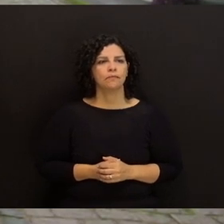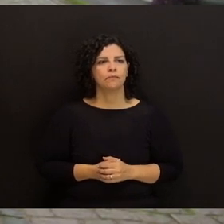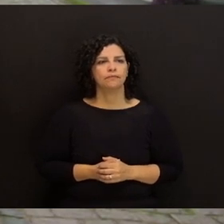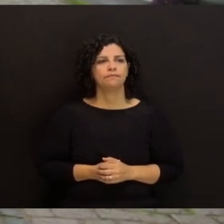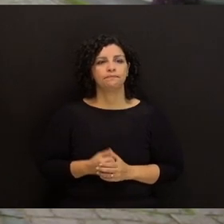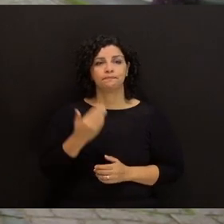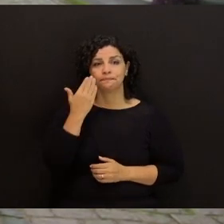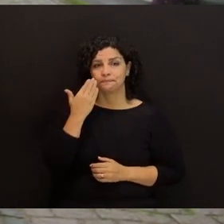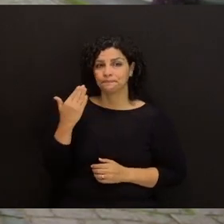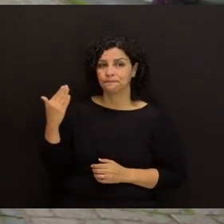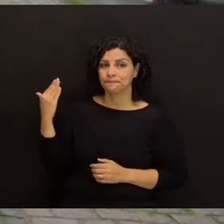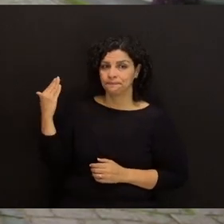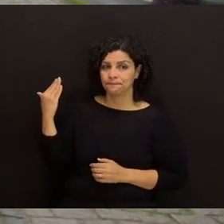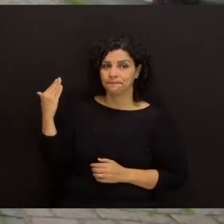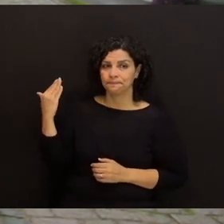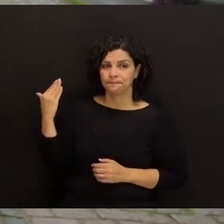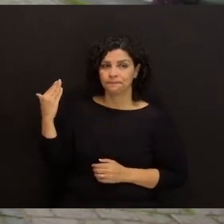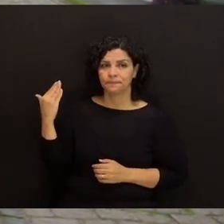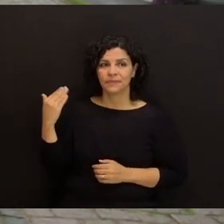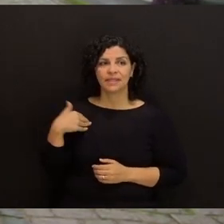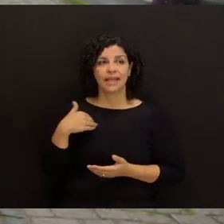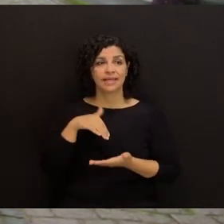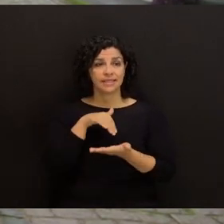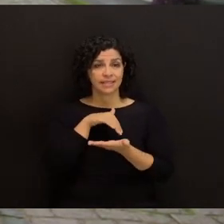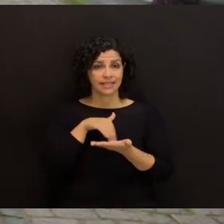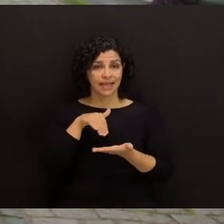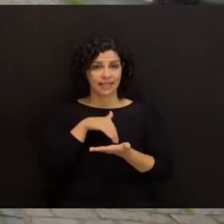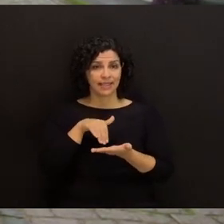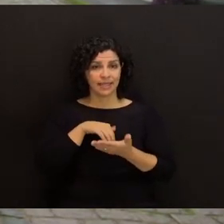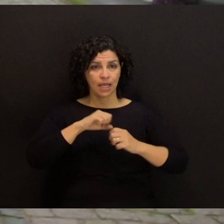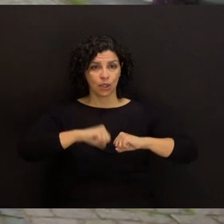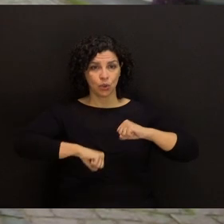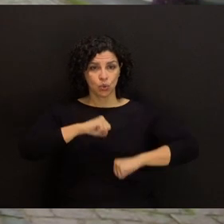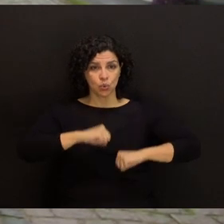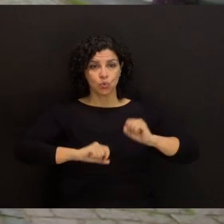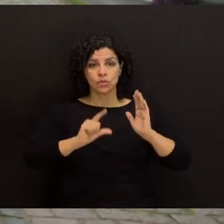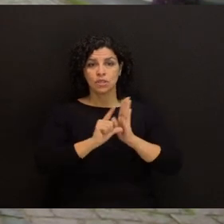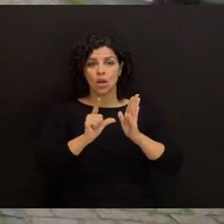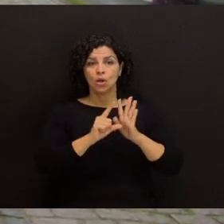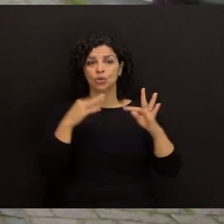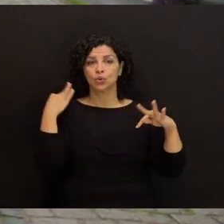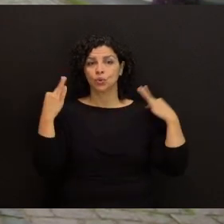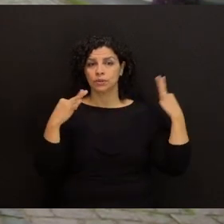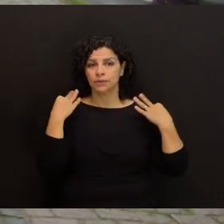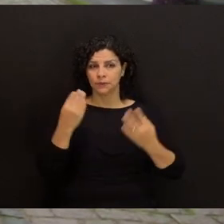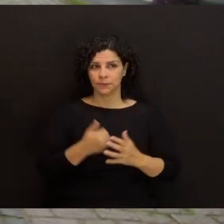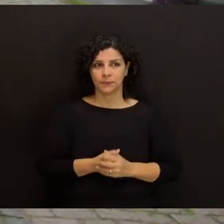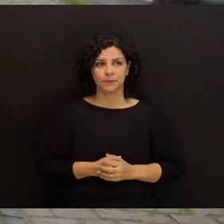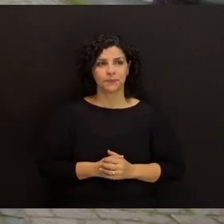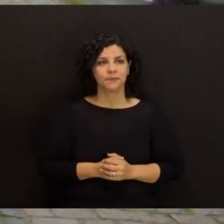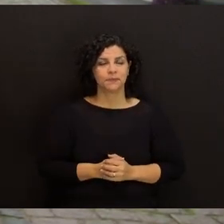agora vamos dar um pulinho até a secretaria de indústria Comércio e turismo